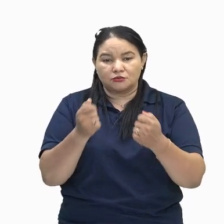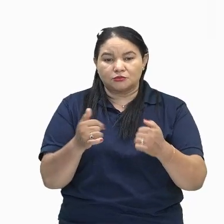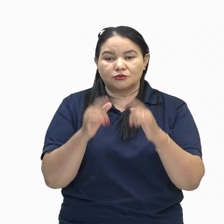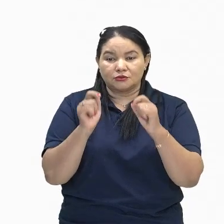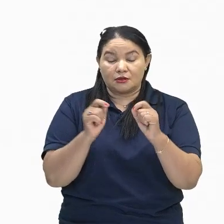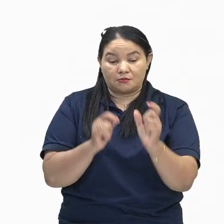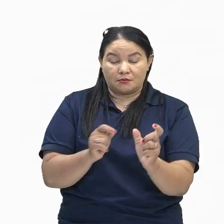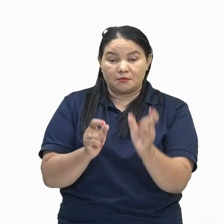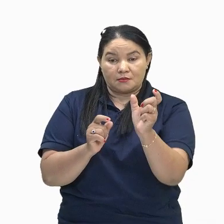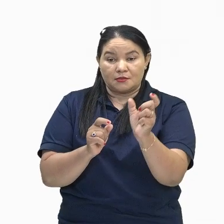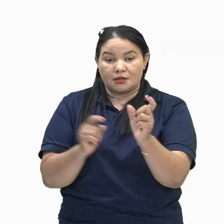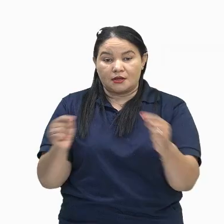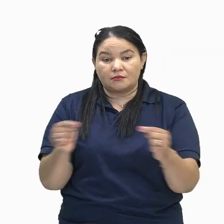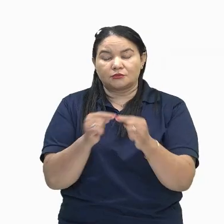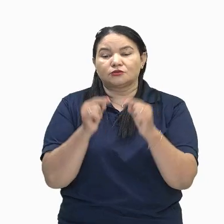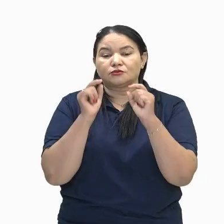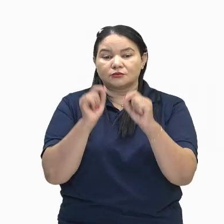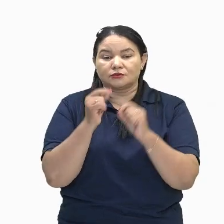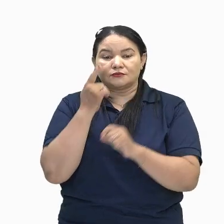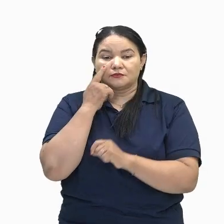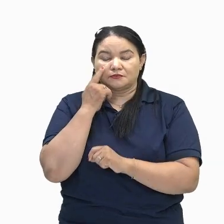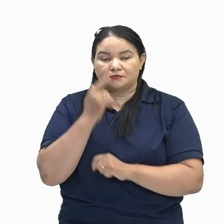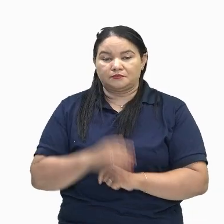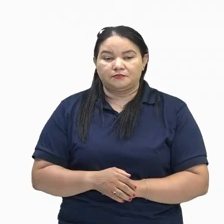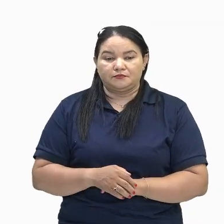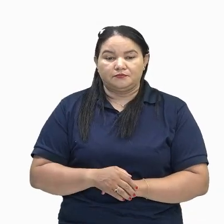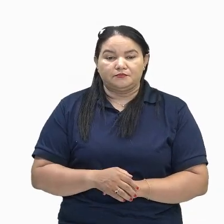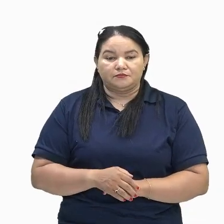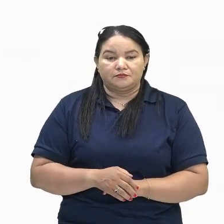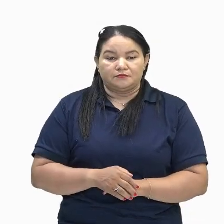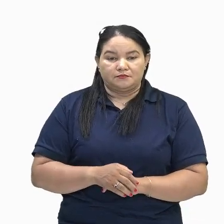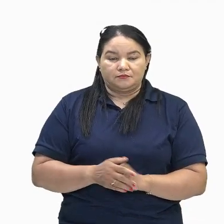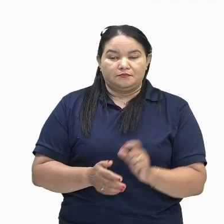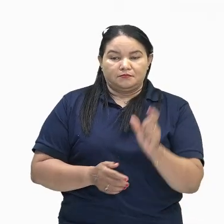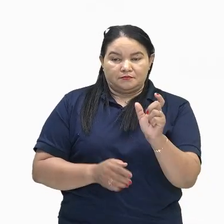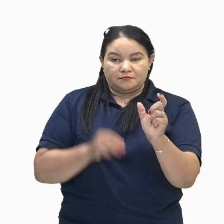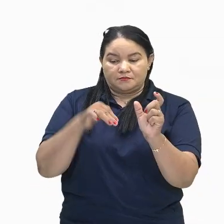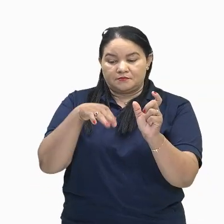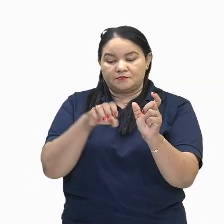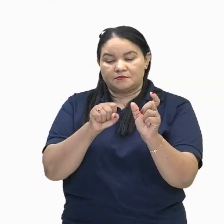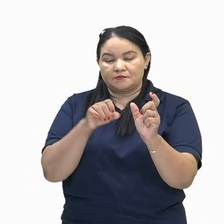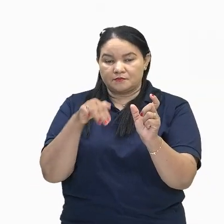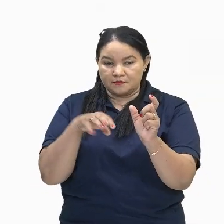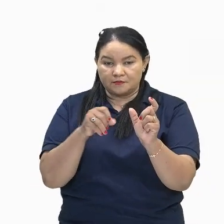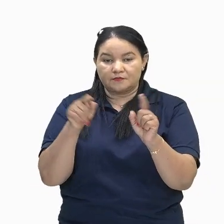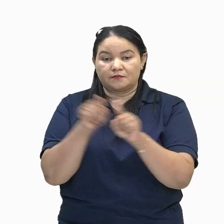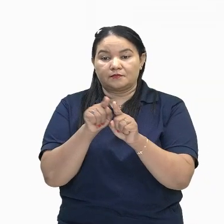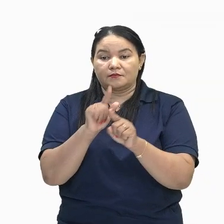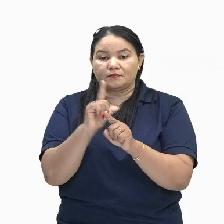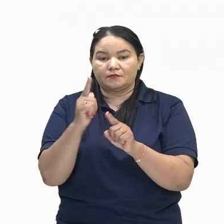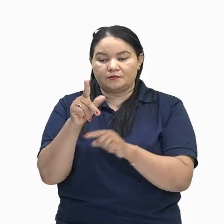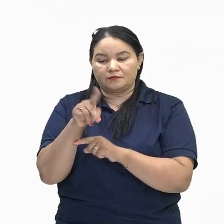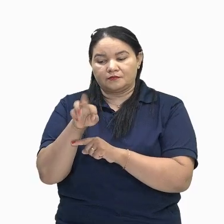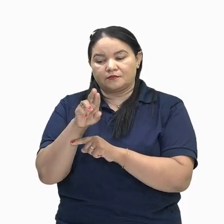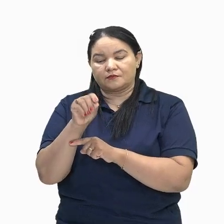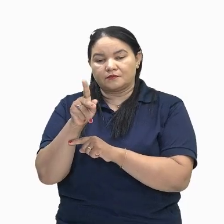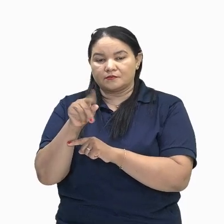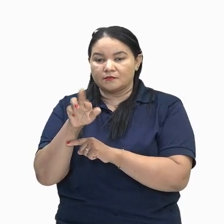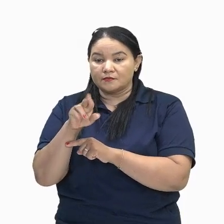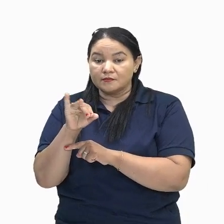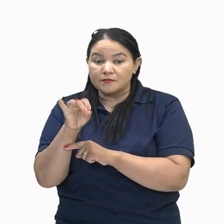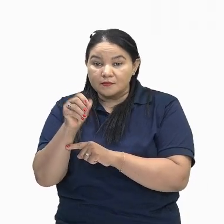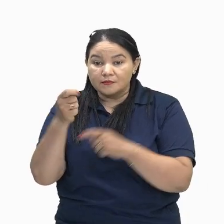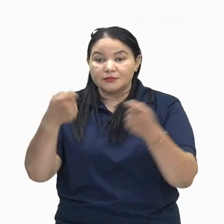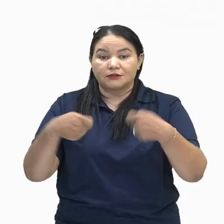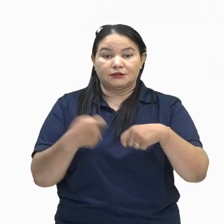a sua concordância com as outras? Colocando aqui, palavras como mesmo e próprio concordam com a palavra a que se referem.